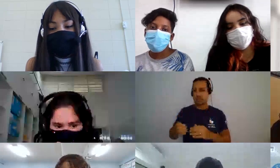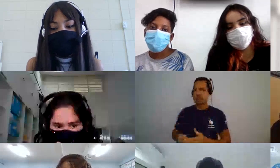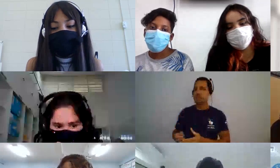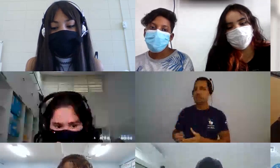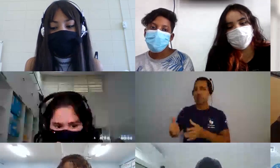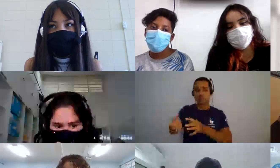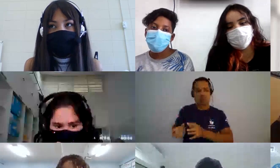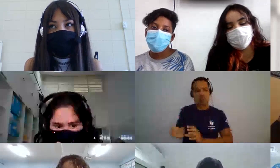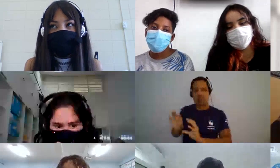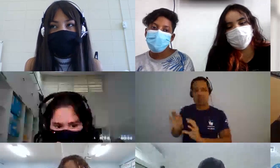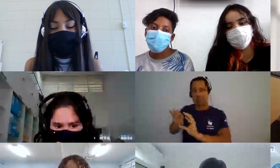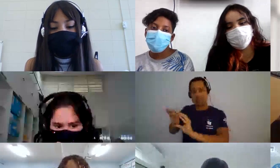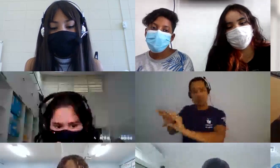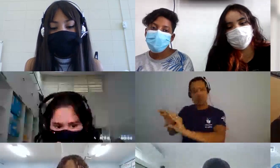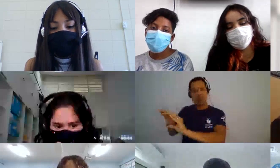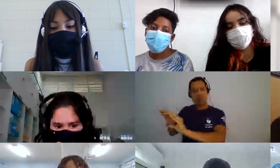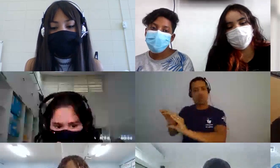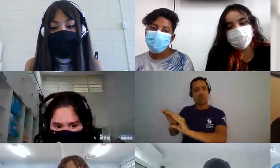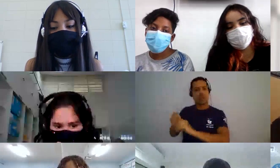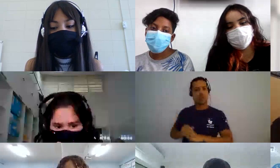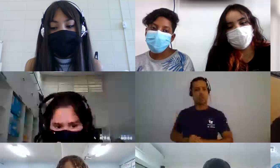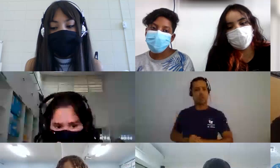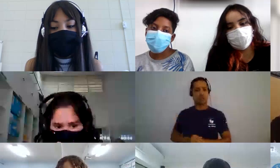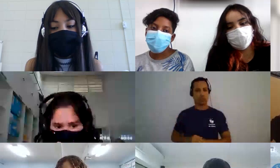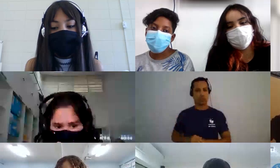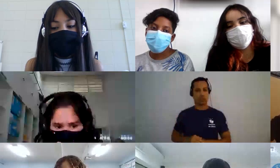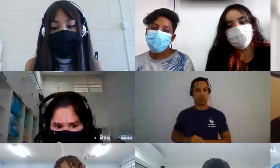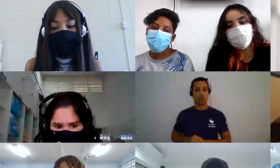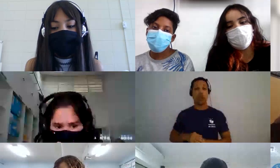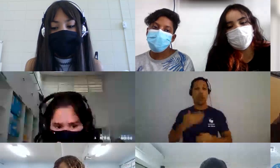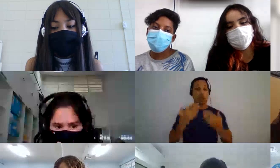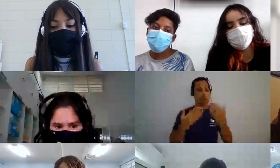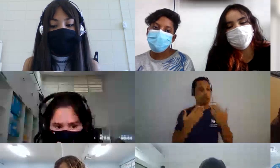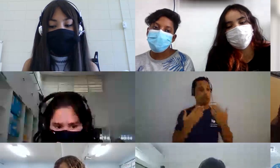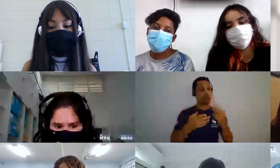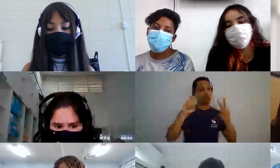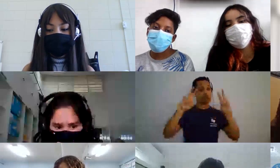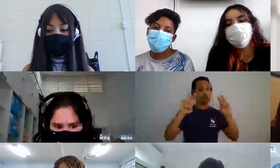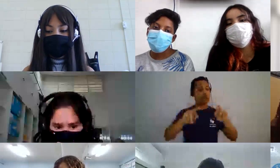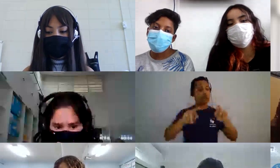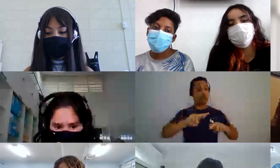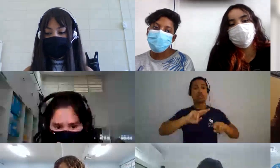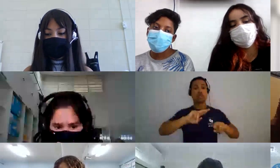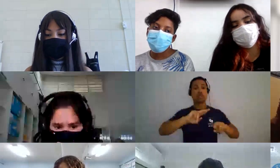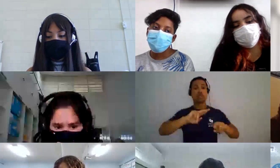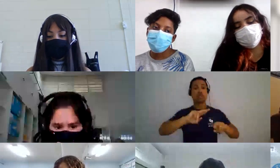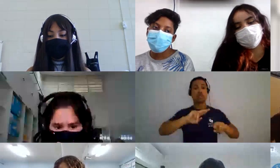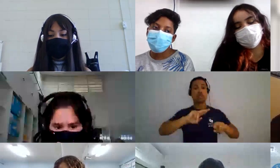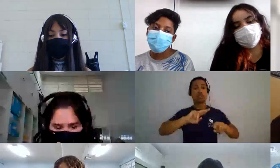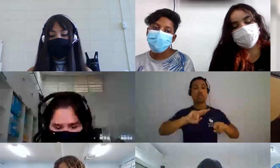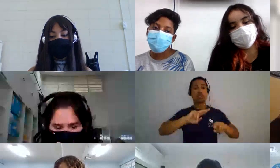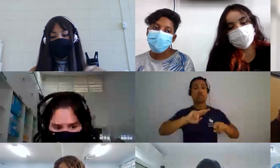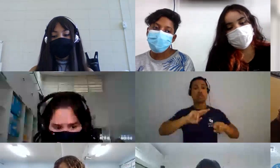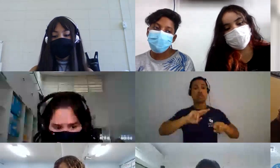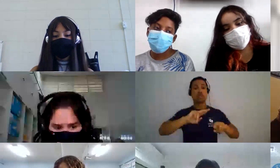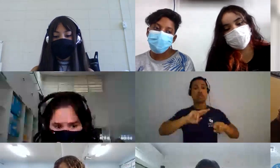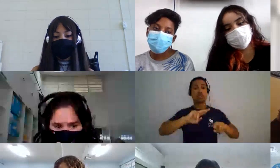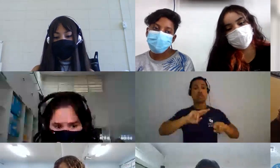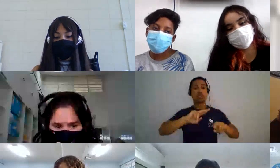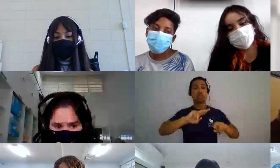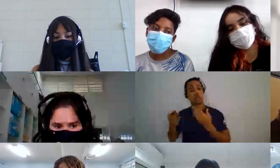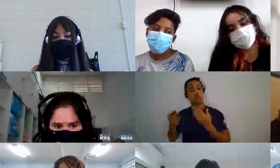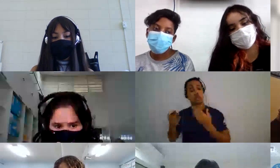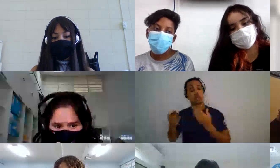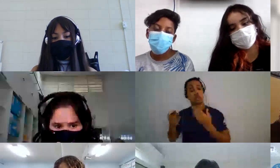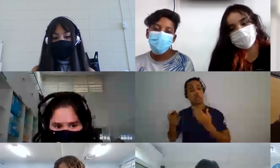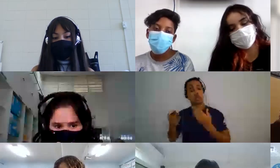já quer conversar de alguns temas, de alguns assuntos que já não são mais assuntos de criança. Você já começa a sentir